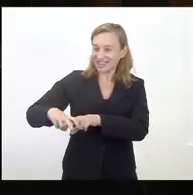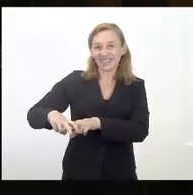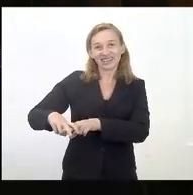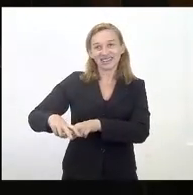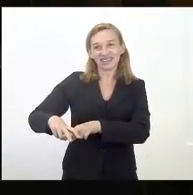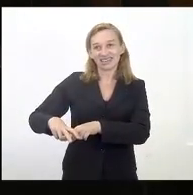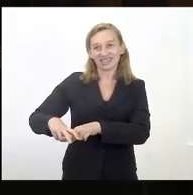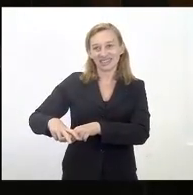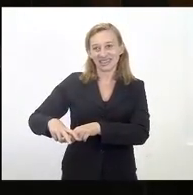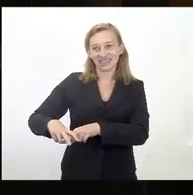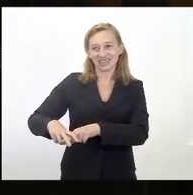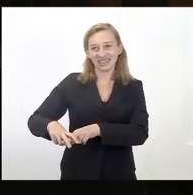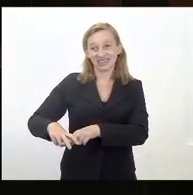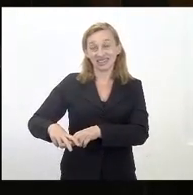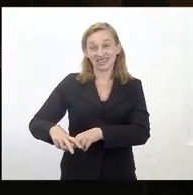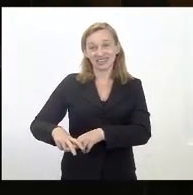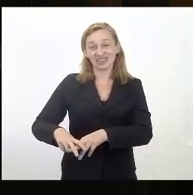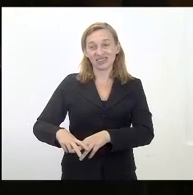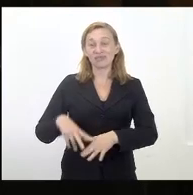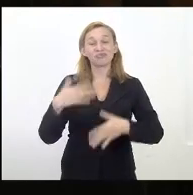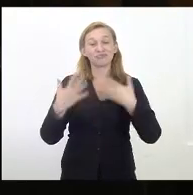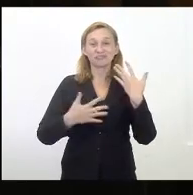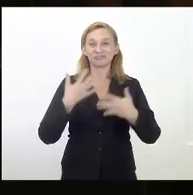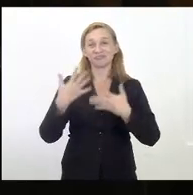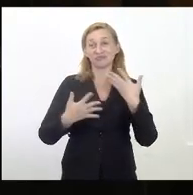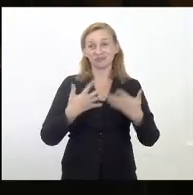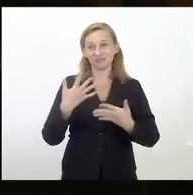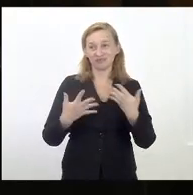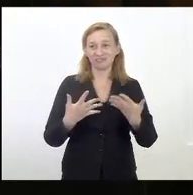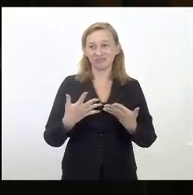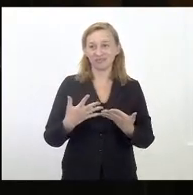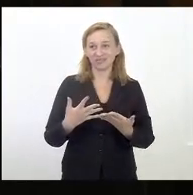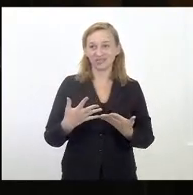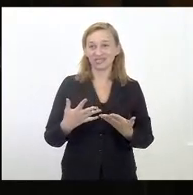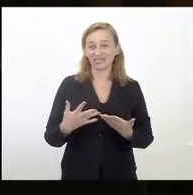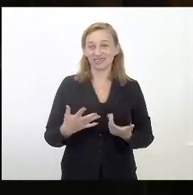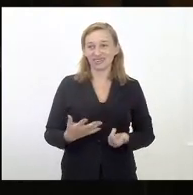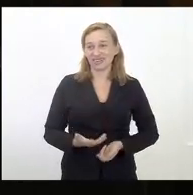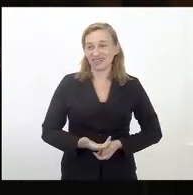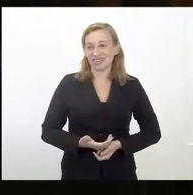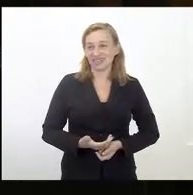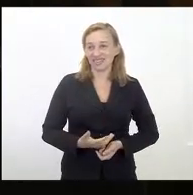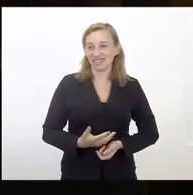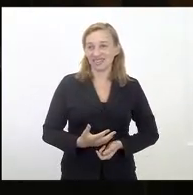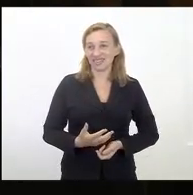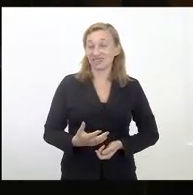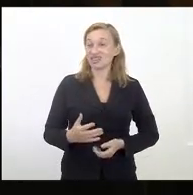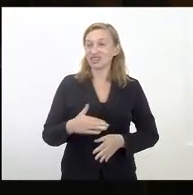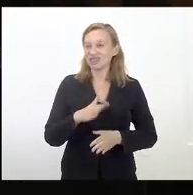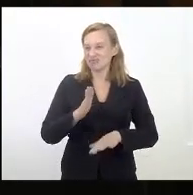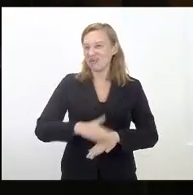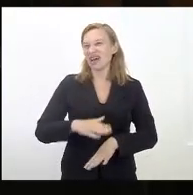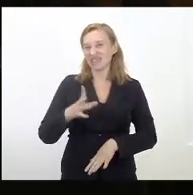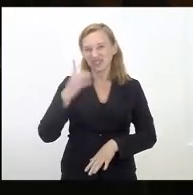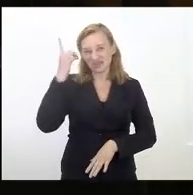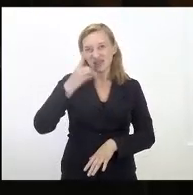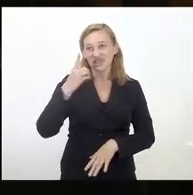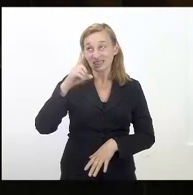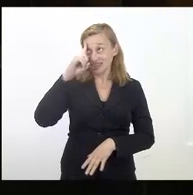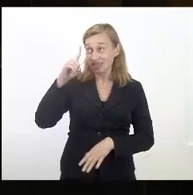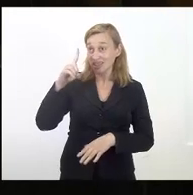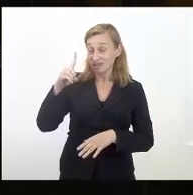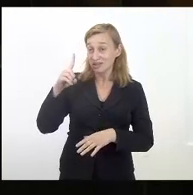sentado nessa tribunal faz falo isso a exaustão como se fosse um mantra para que os demais deputados que se Deus permitir